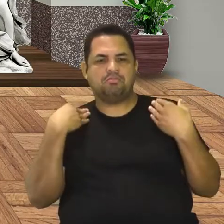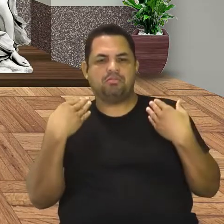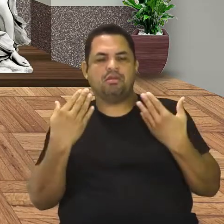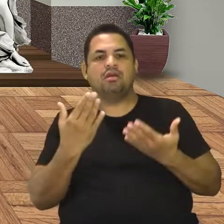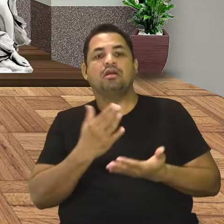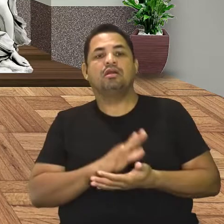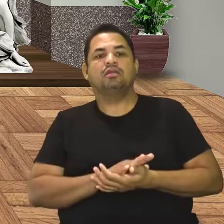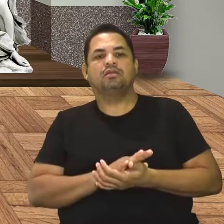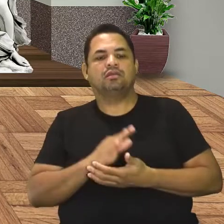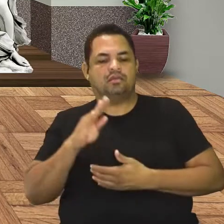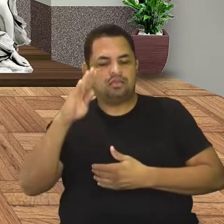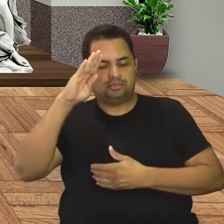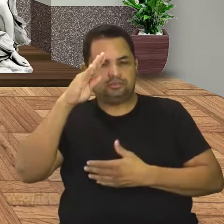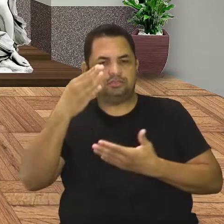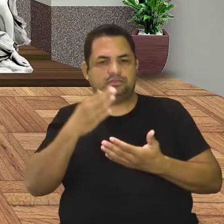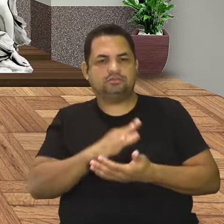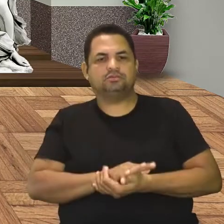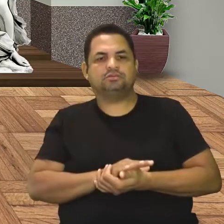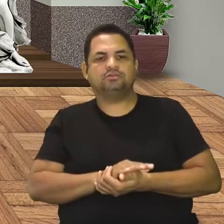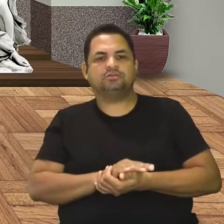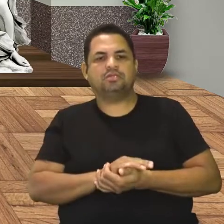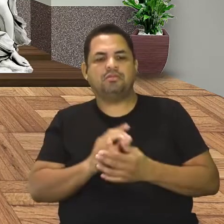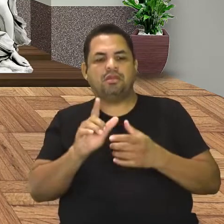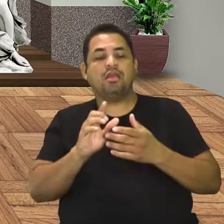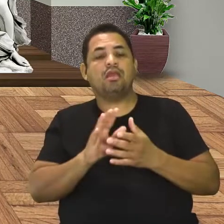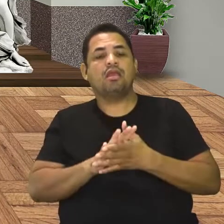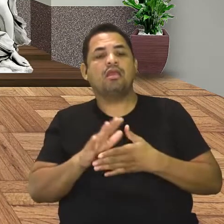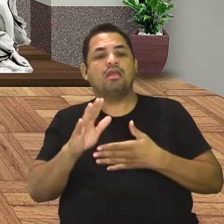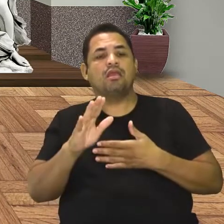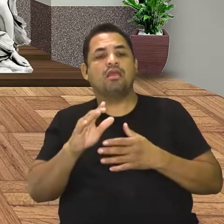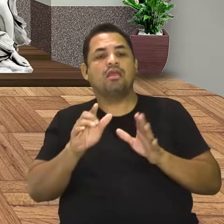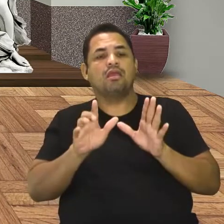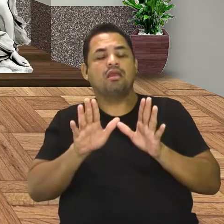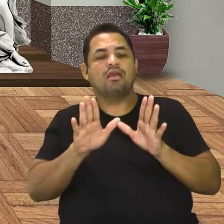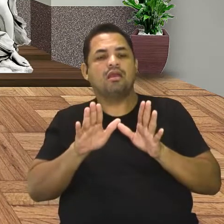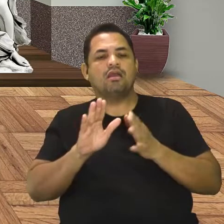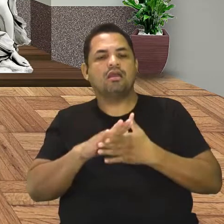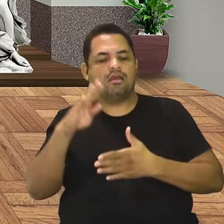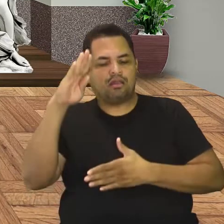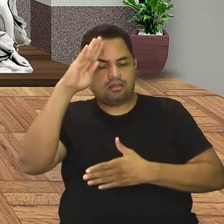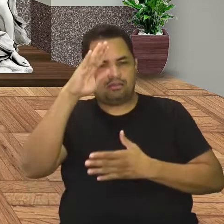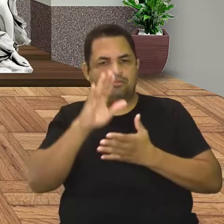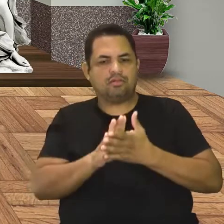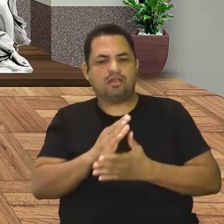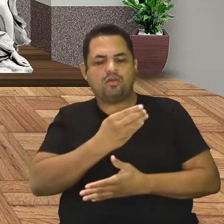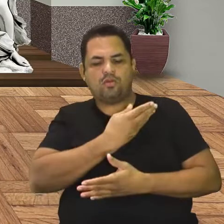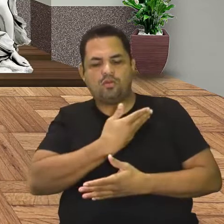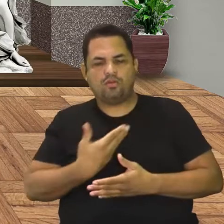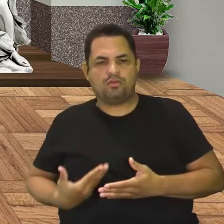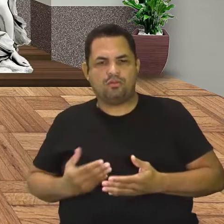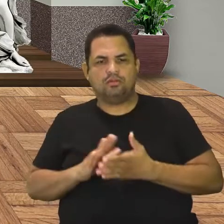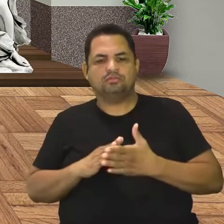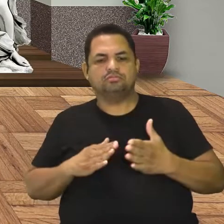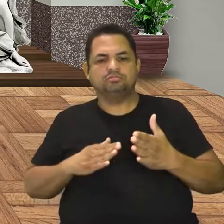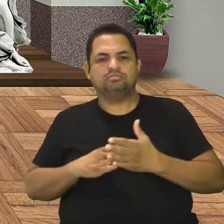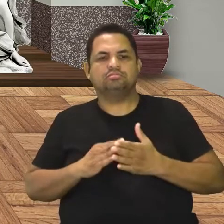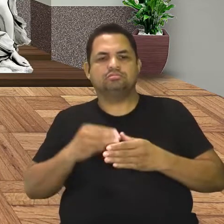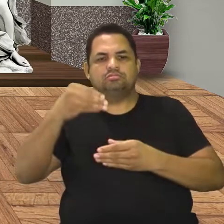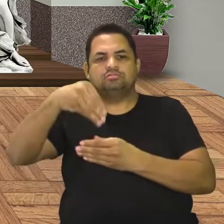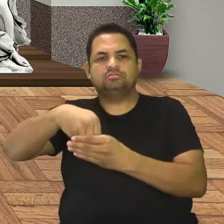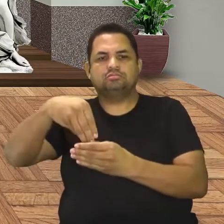e Aeronáutica, para governar o Brasil até que houvesse uma eleição e